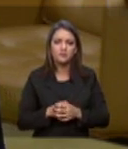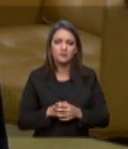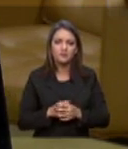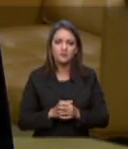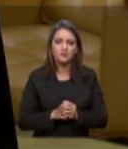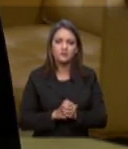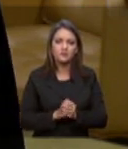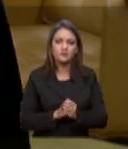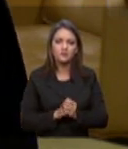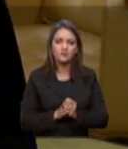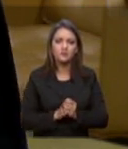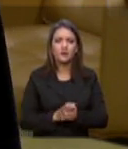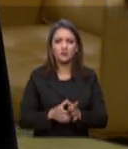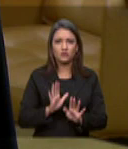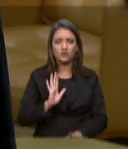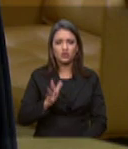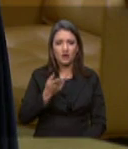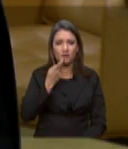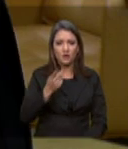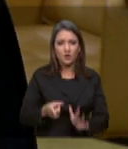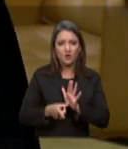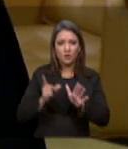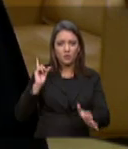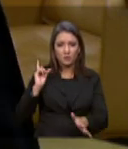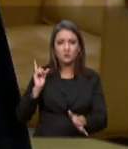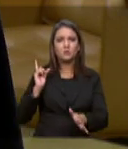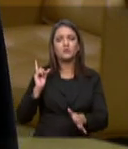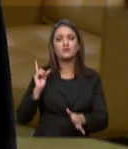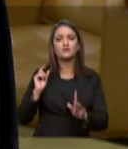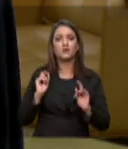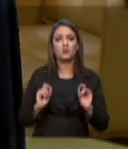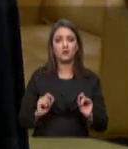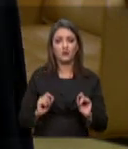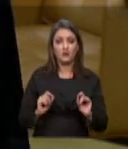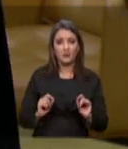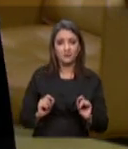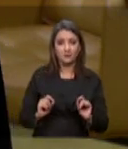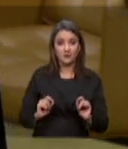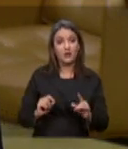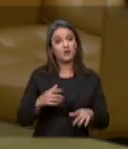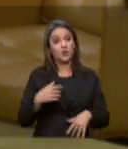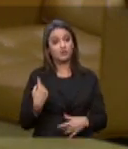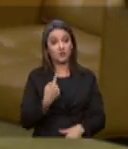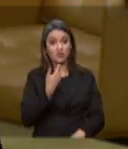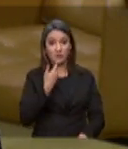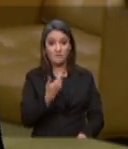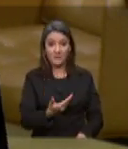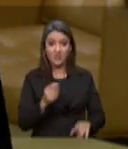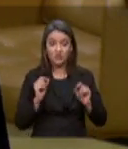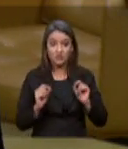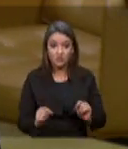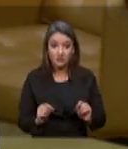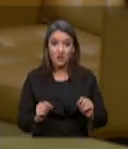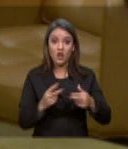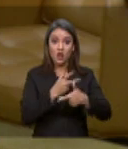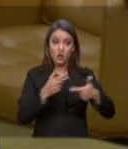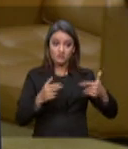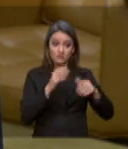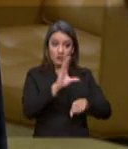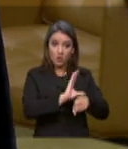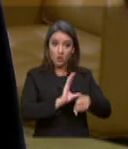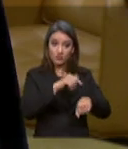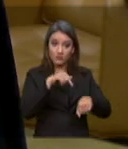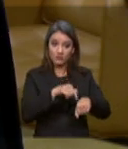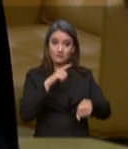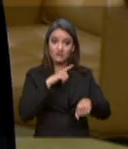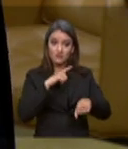daquelas já mencionadas que encontram nos memoriais, as partes requerentes buscam que dissídios constitucionais sejam tratados